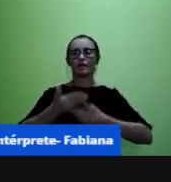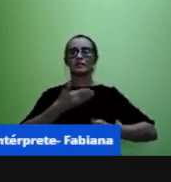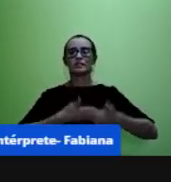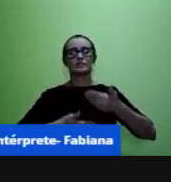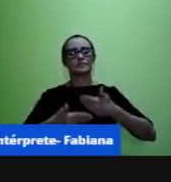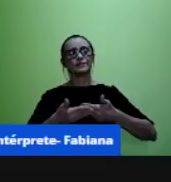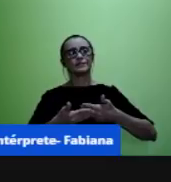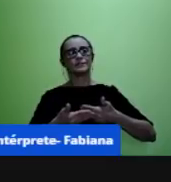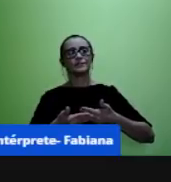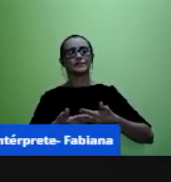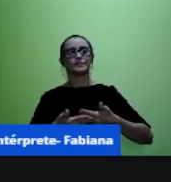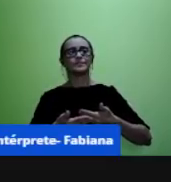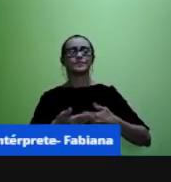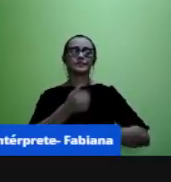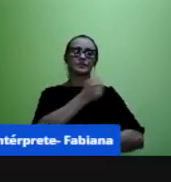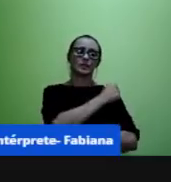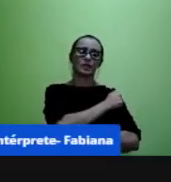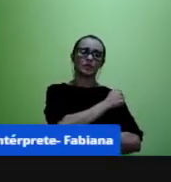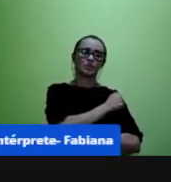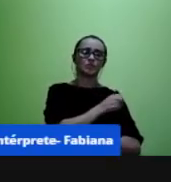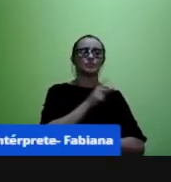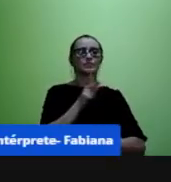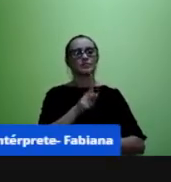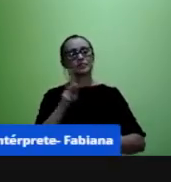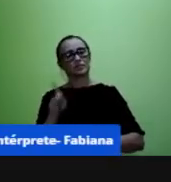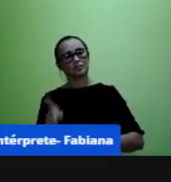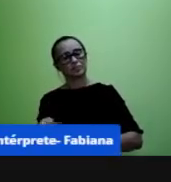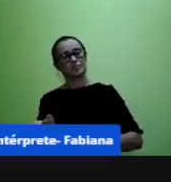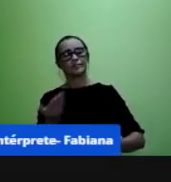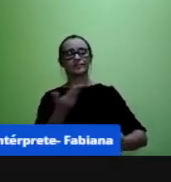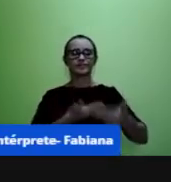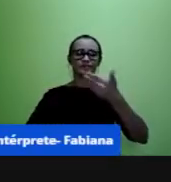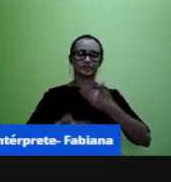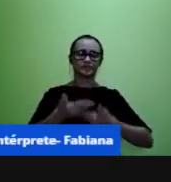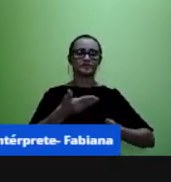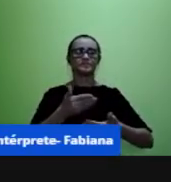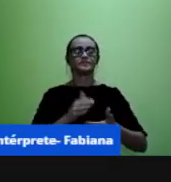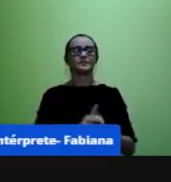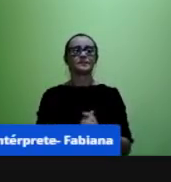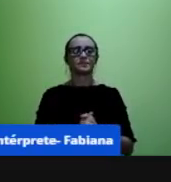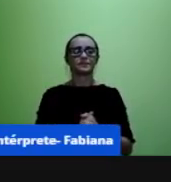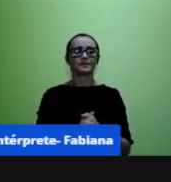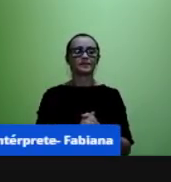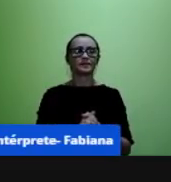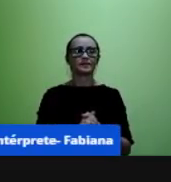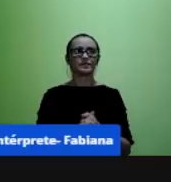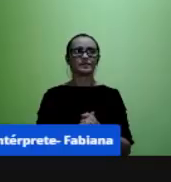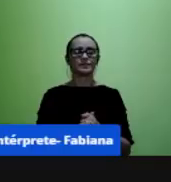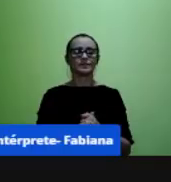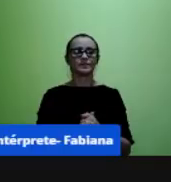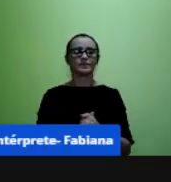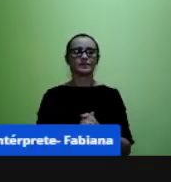entre aluno-professor, professor-aluno. Ok? O próximo slide, por favor.